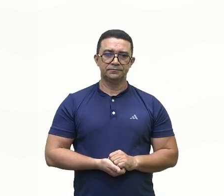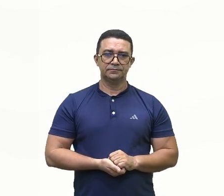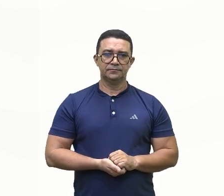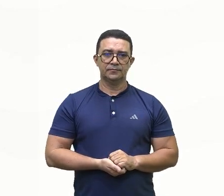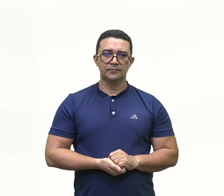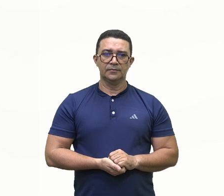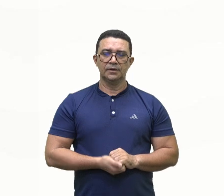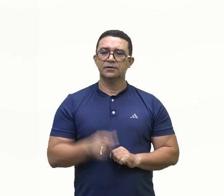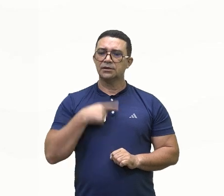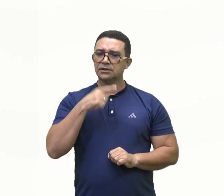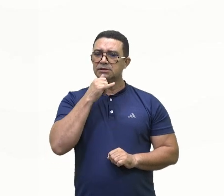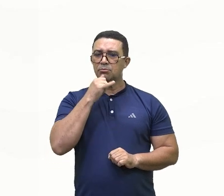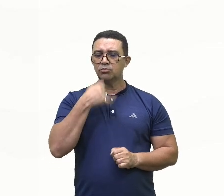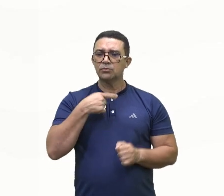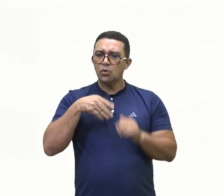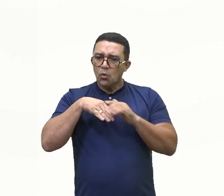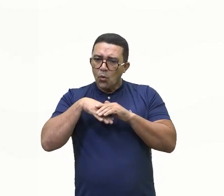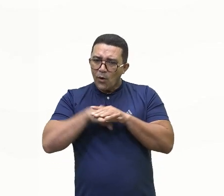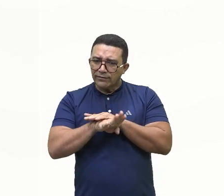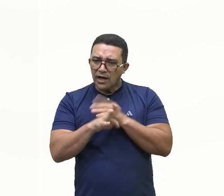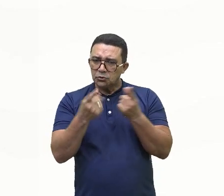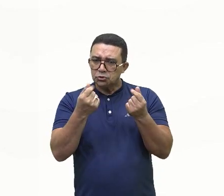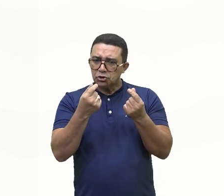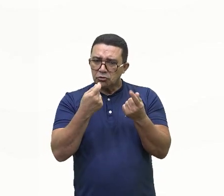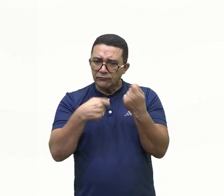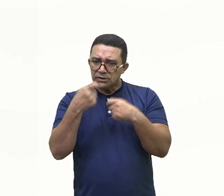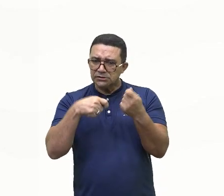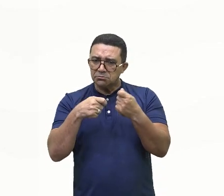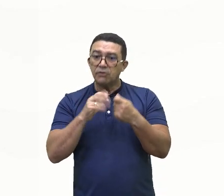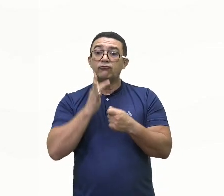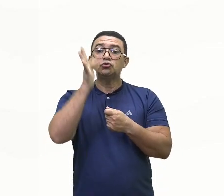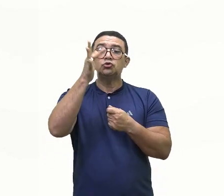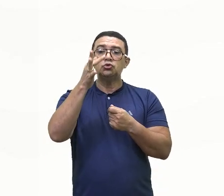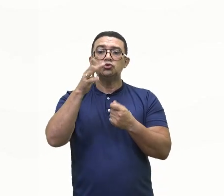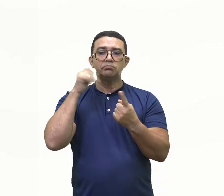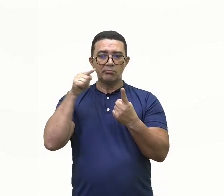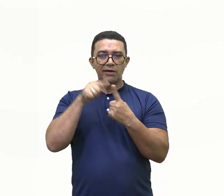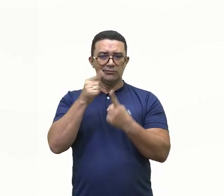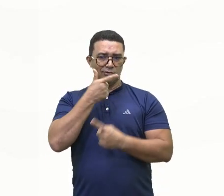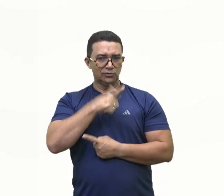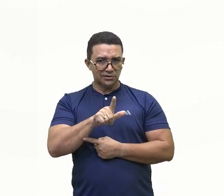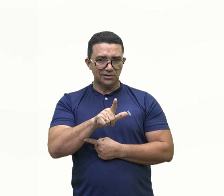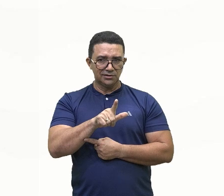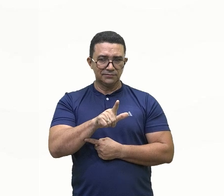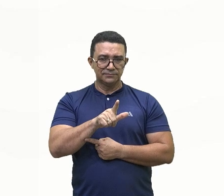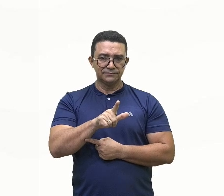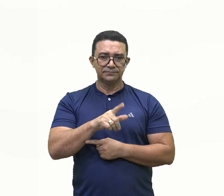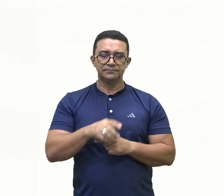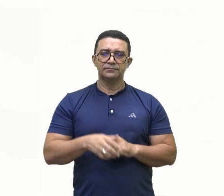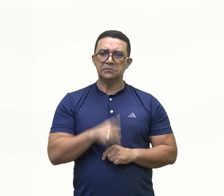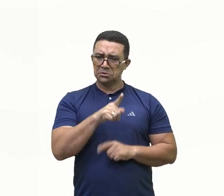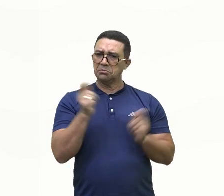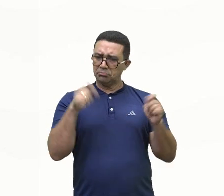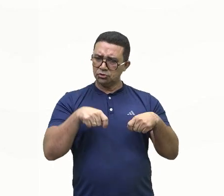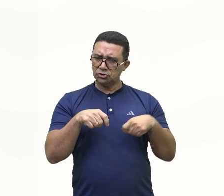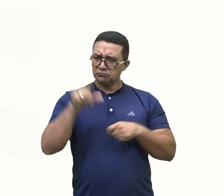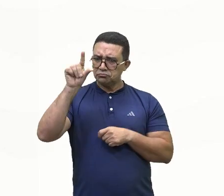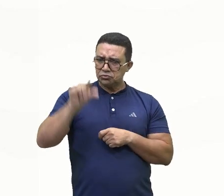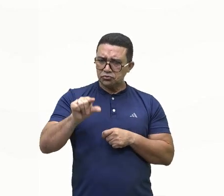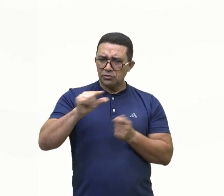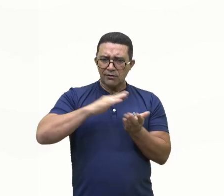separado recursos financeiros para realizar as suas metas? É possível você reduzir os seus